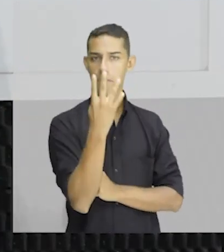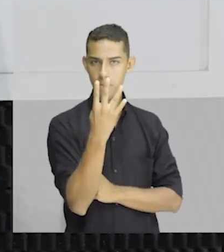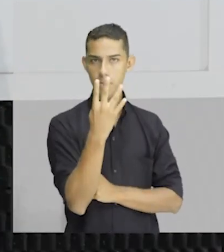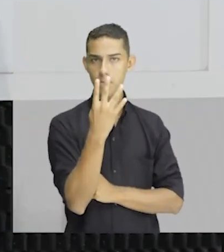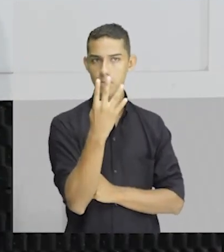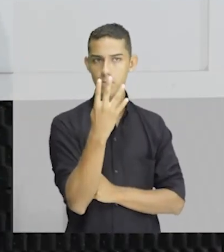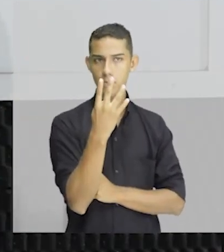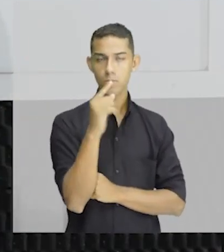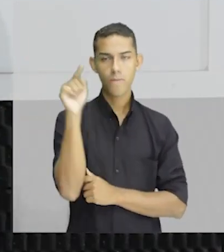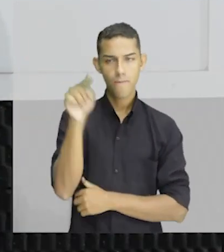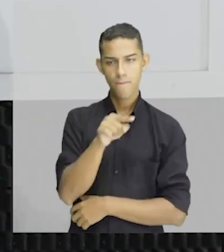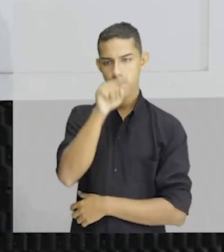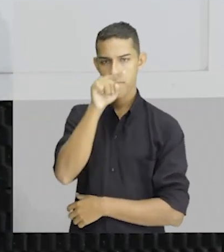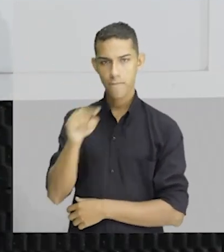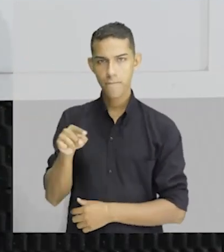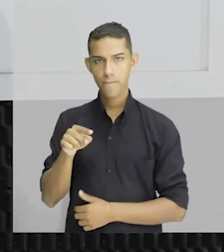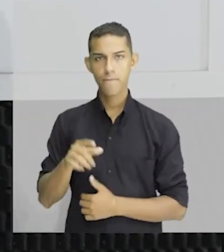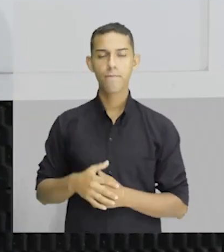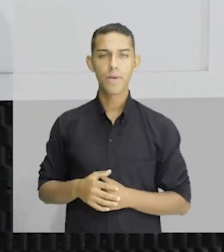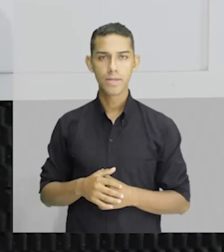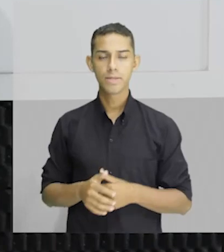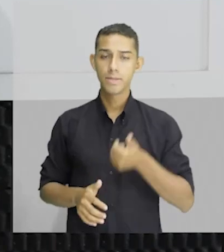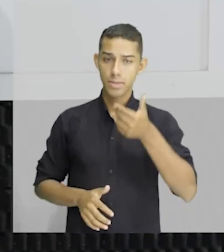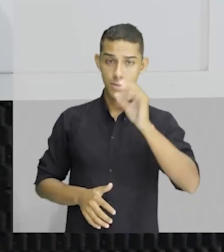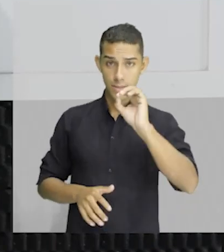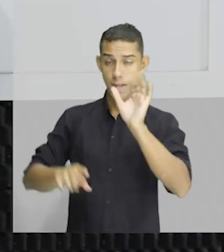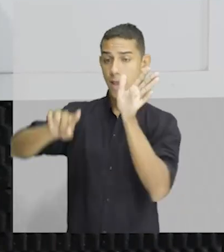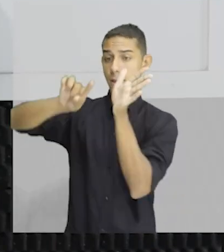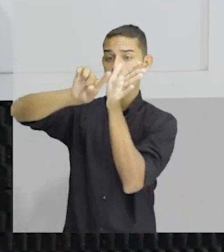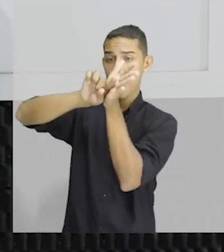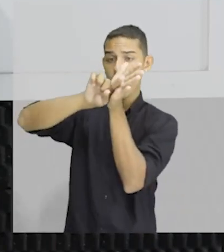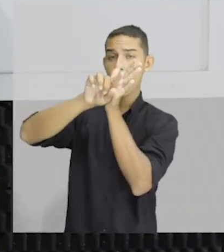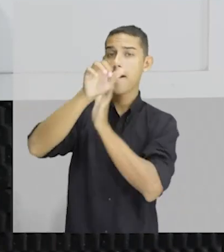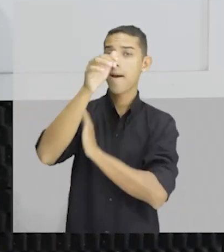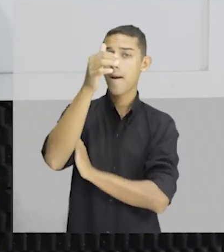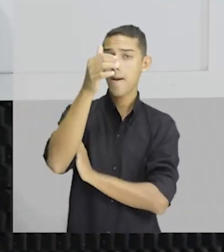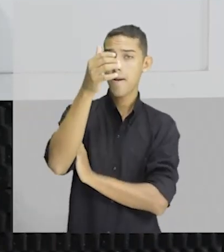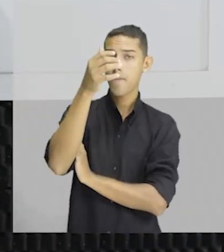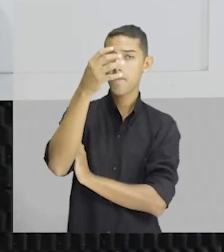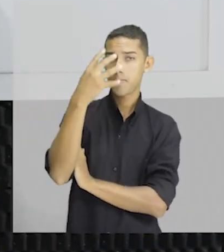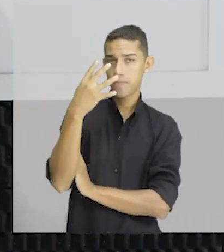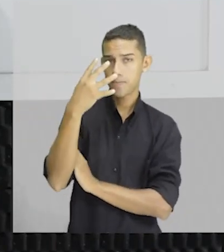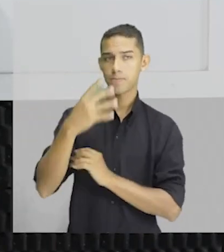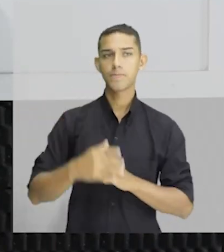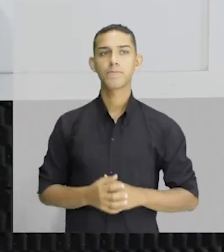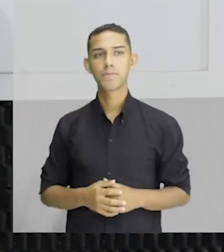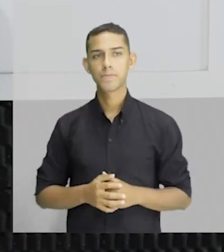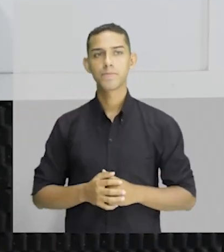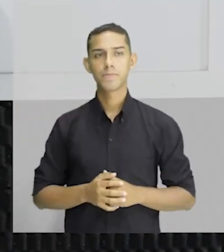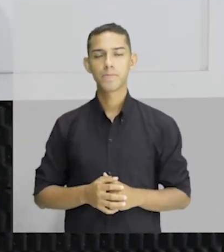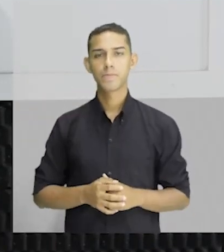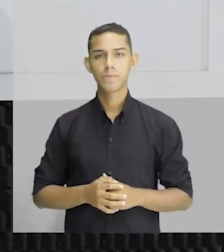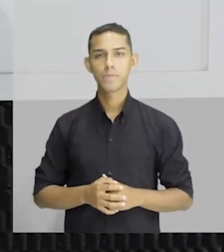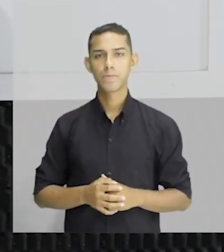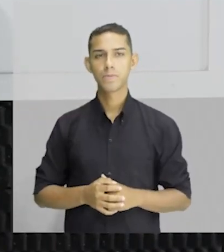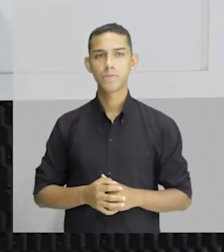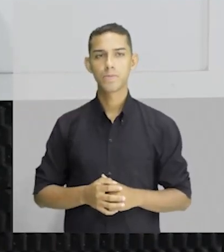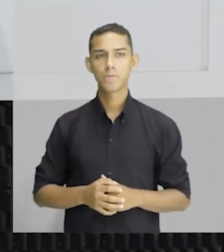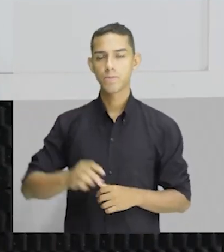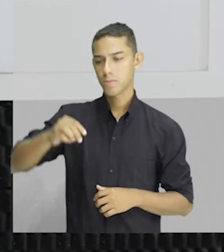ó, menos 4 vezes 10 elevado a menos 4 metros.